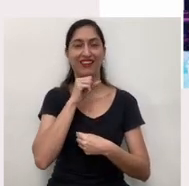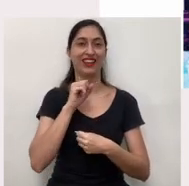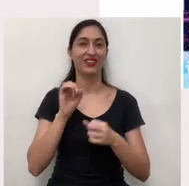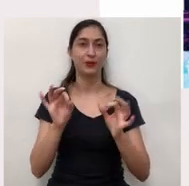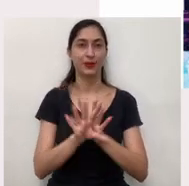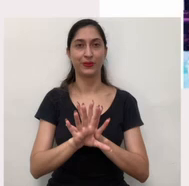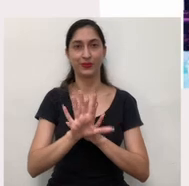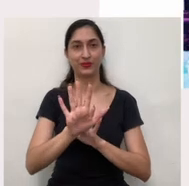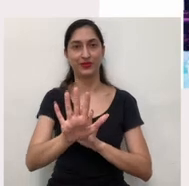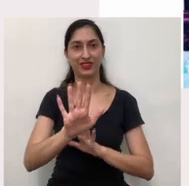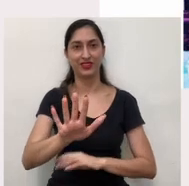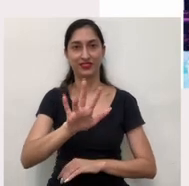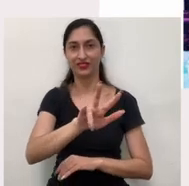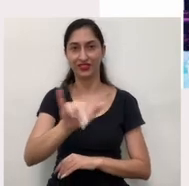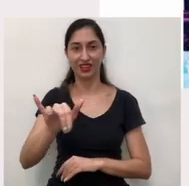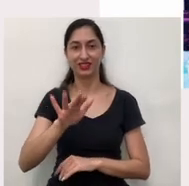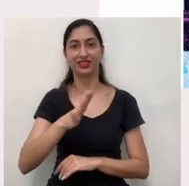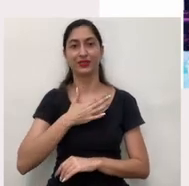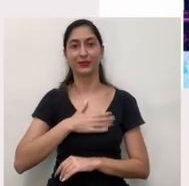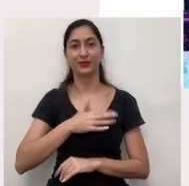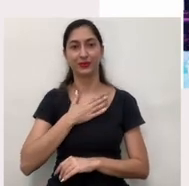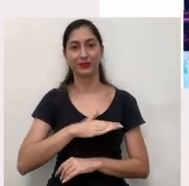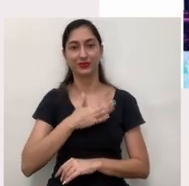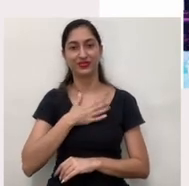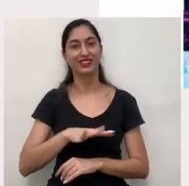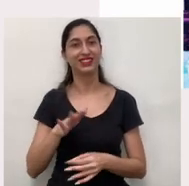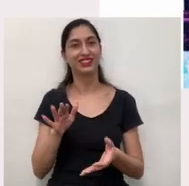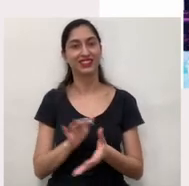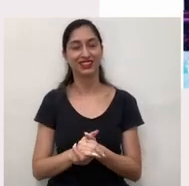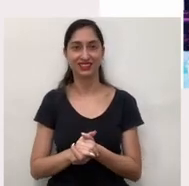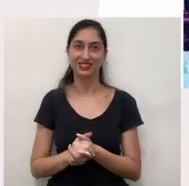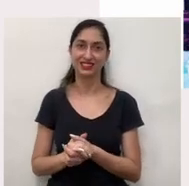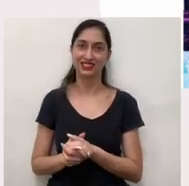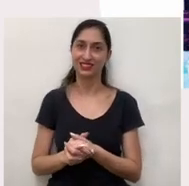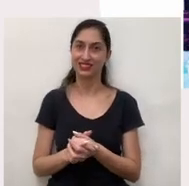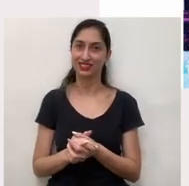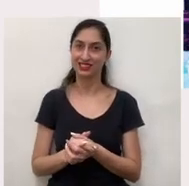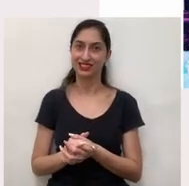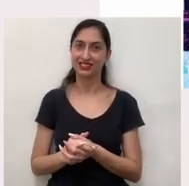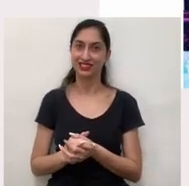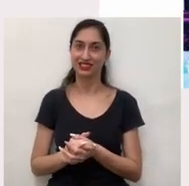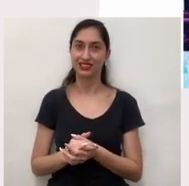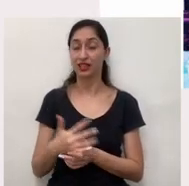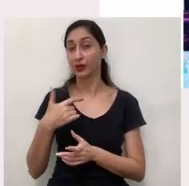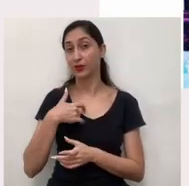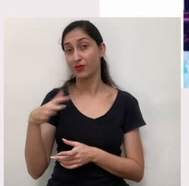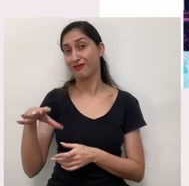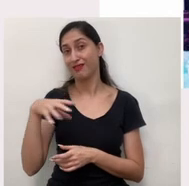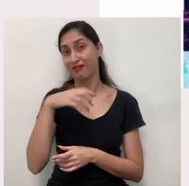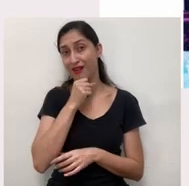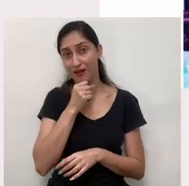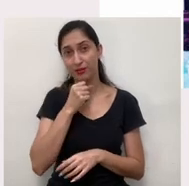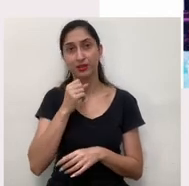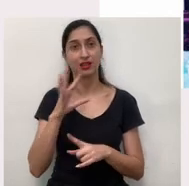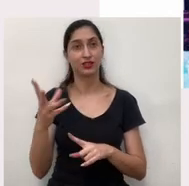mas vai rolar. Então, vamos chegar no Decor, né? Eu vou fazer uma passagem muito rápida pelos artistas que eu selecionei, só